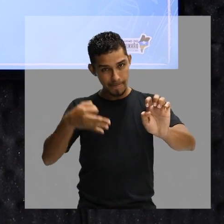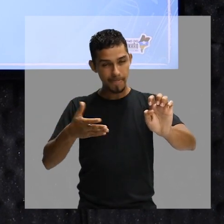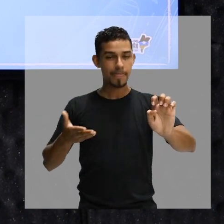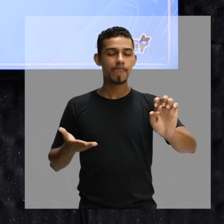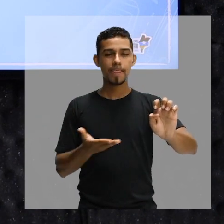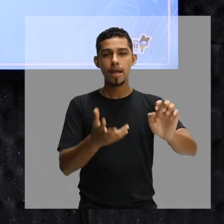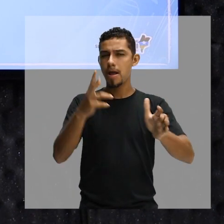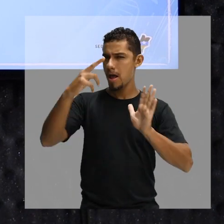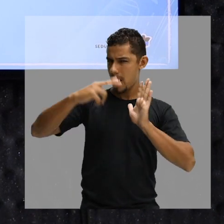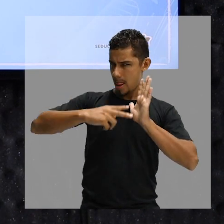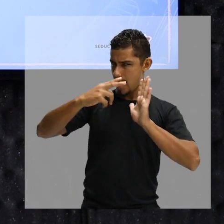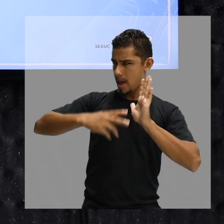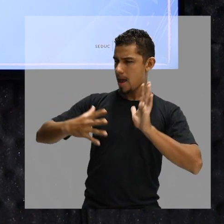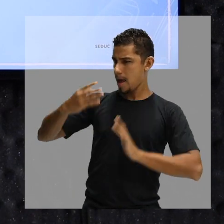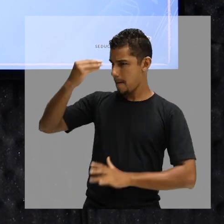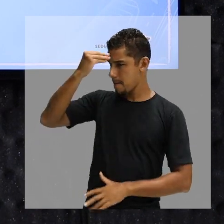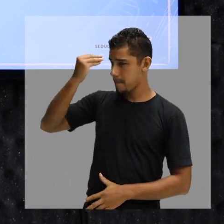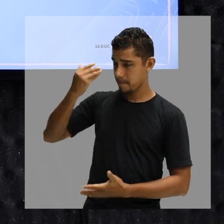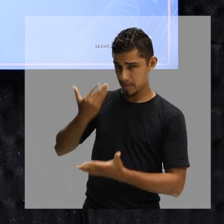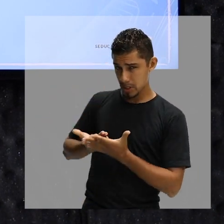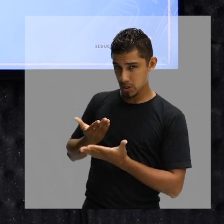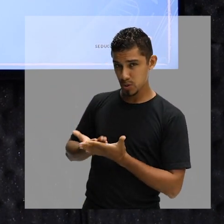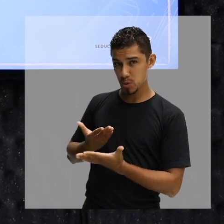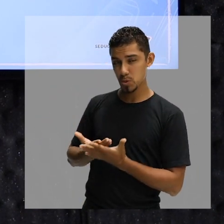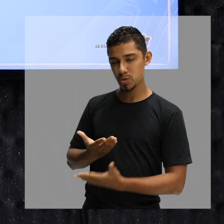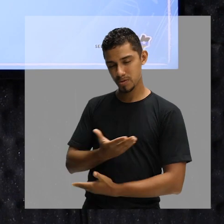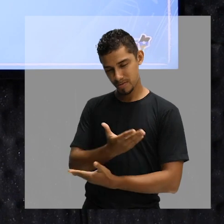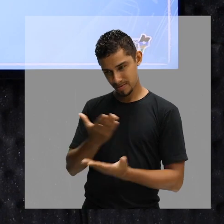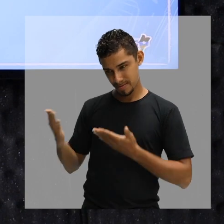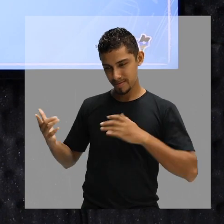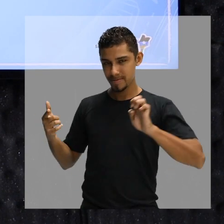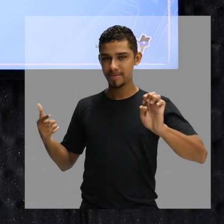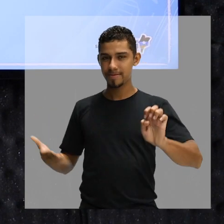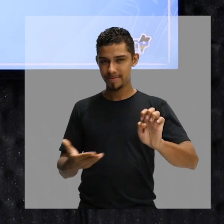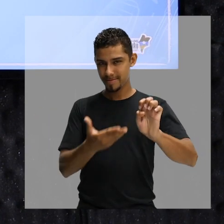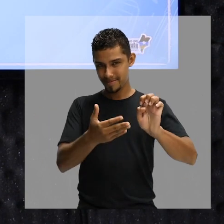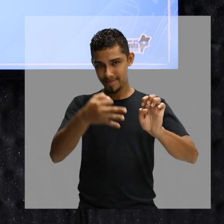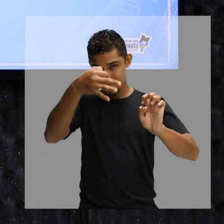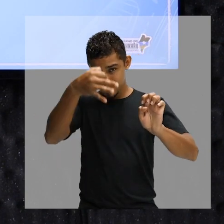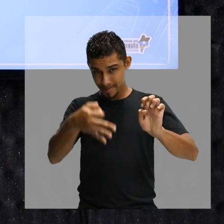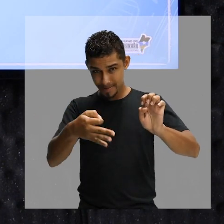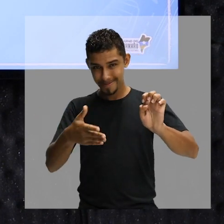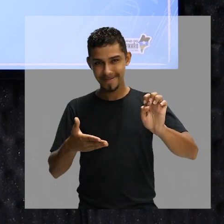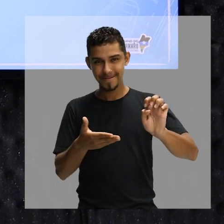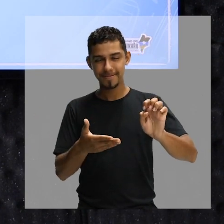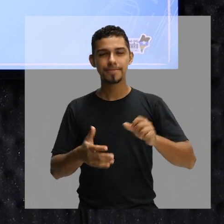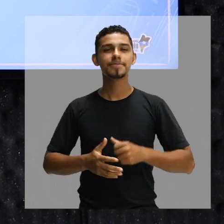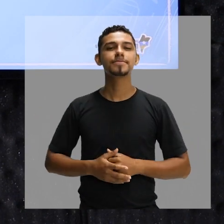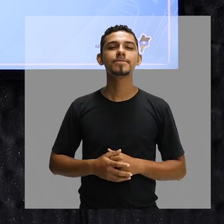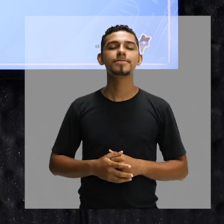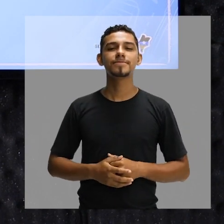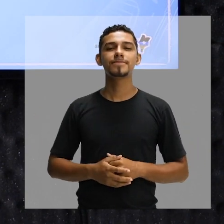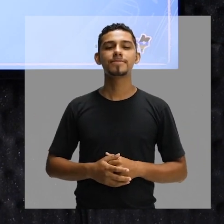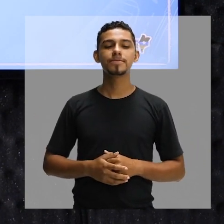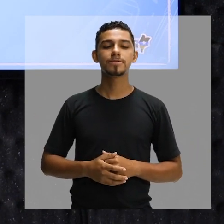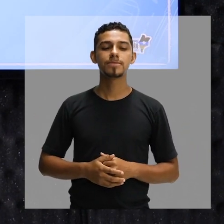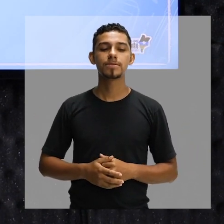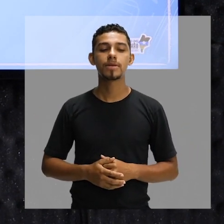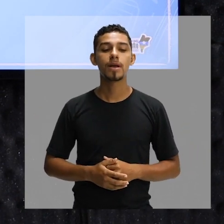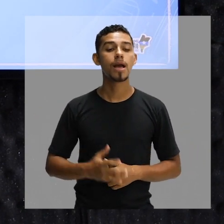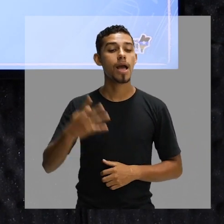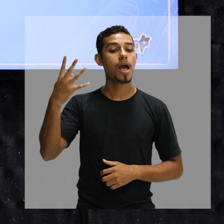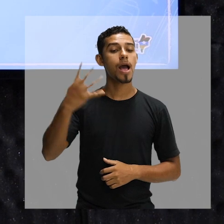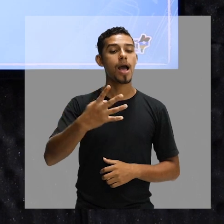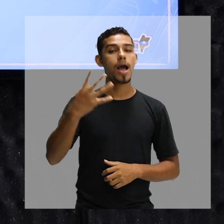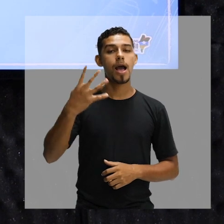E nesta questão, correto? Marque a letra E aí nesta questão. Vamos aqui à